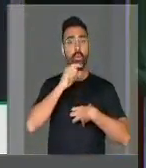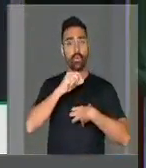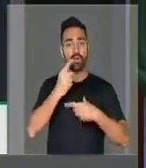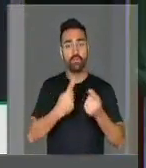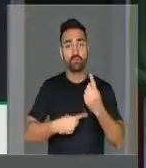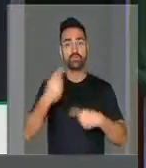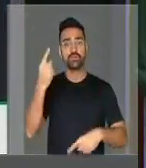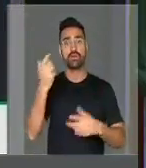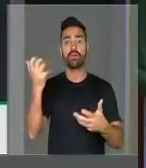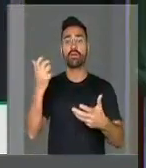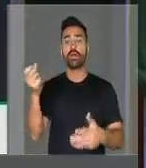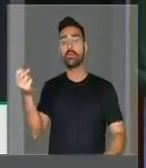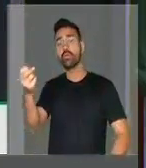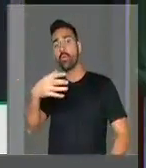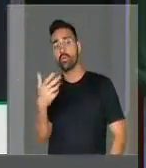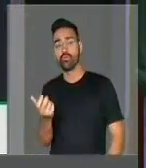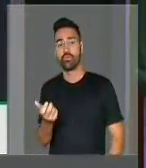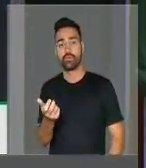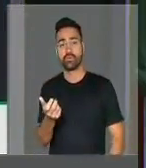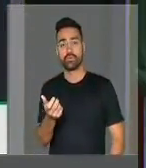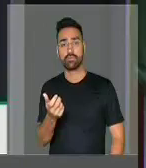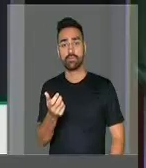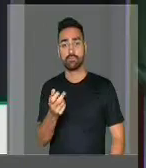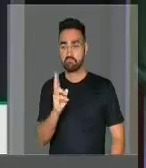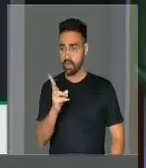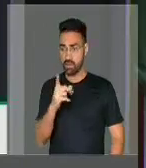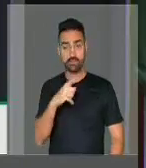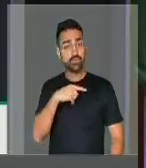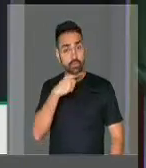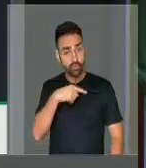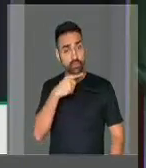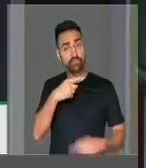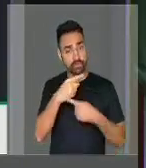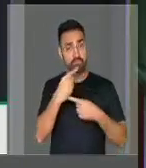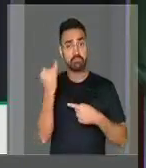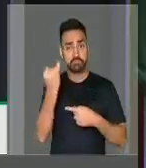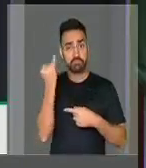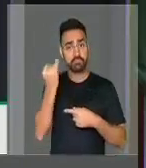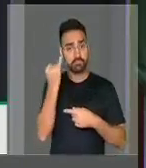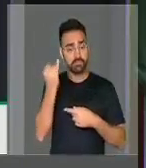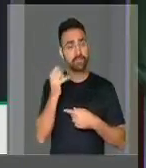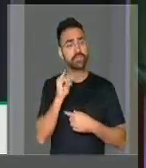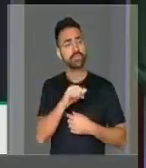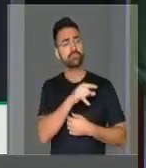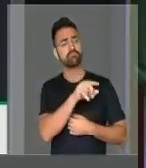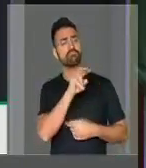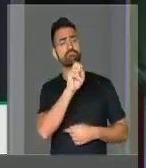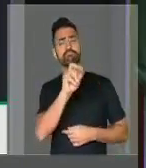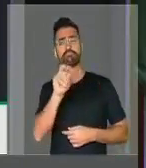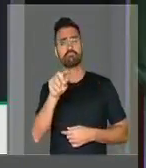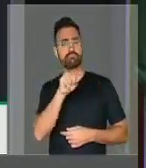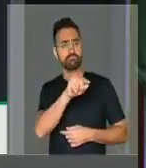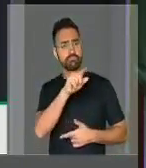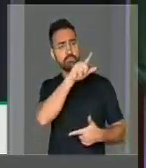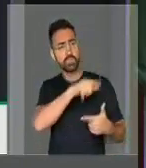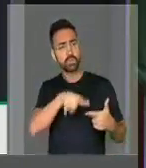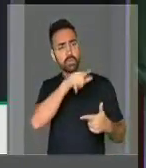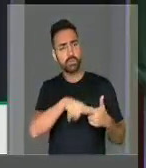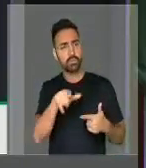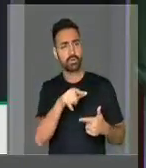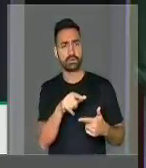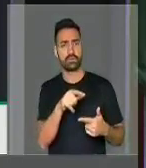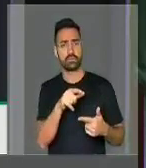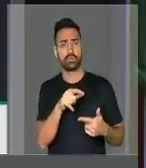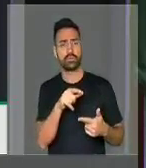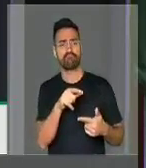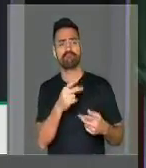aberto ao novo, ser o guardião da dúvida, problematizar sem que isso signifique